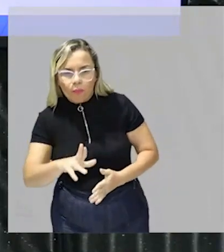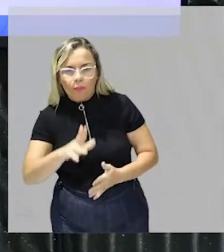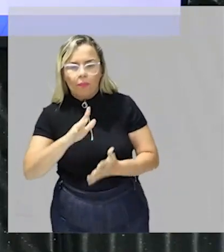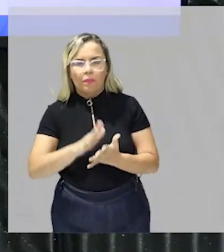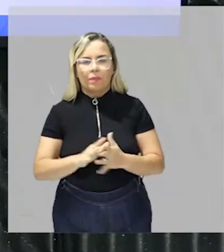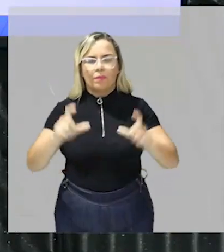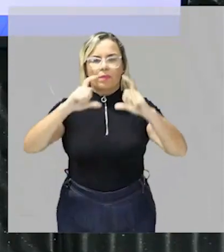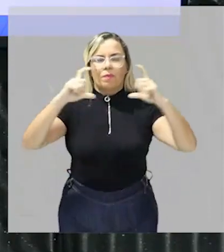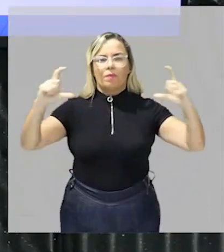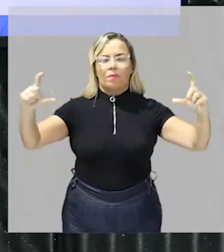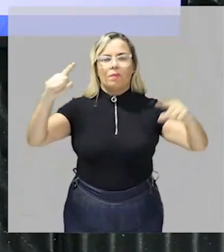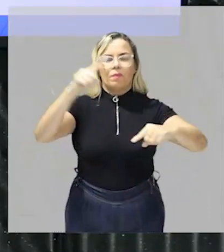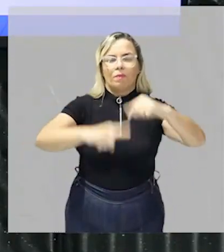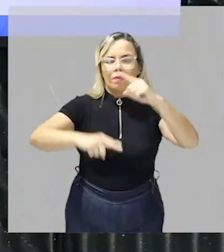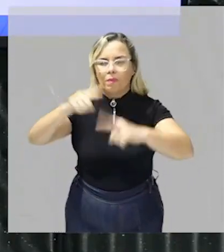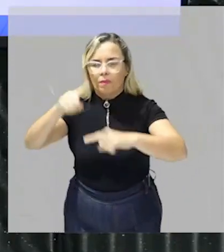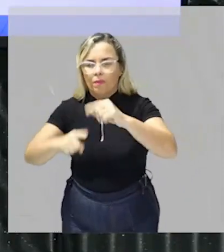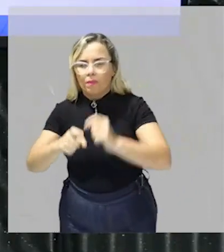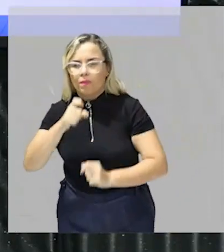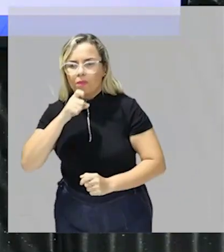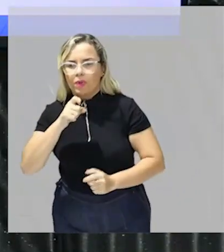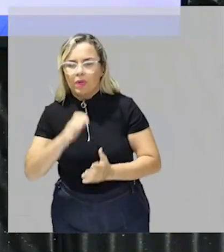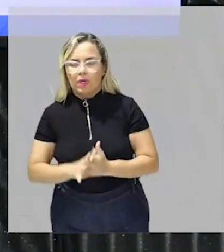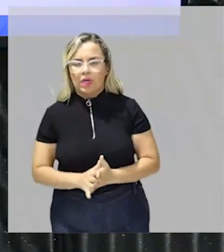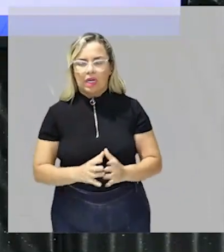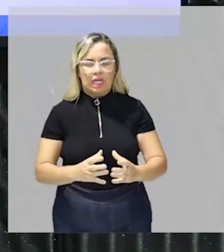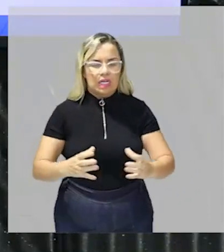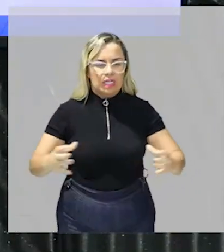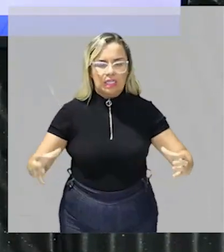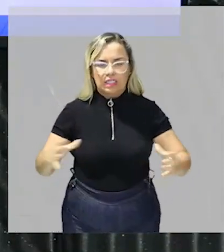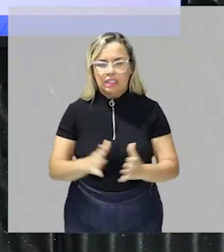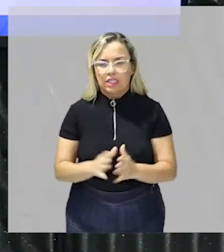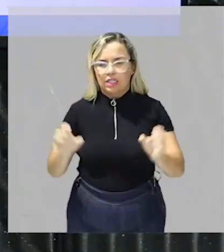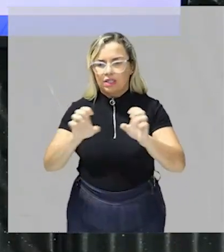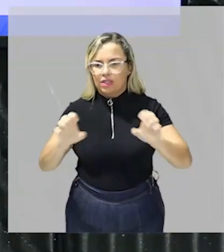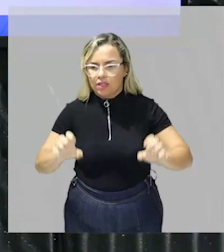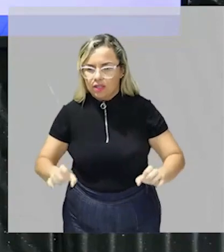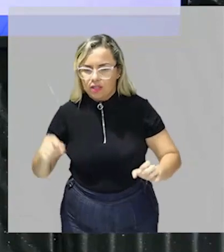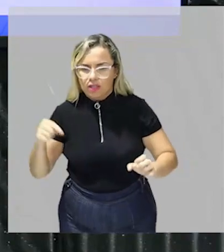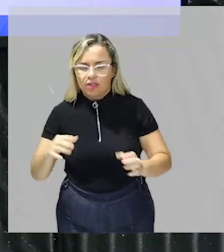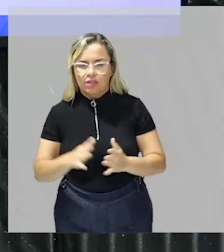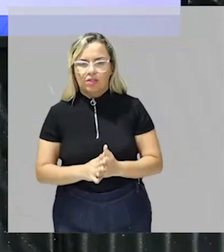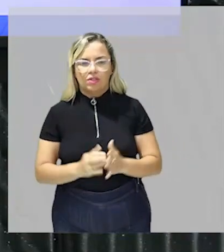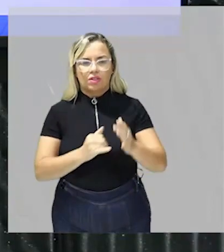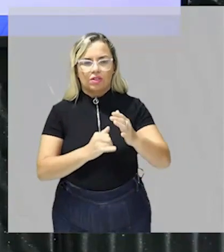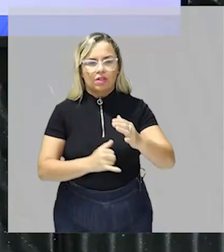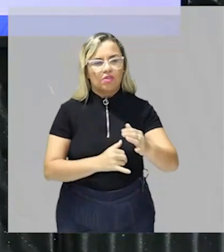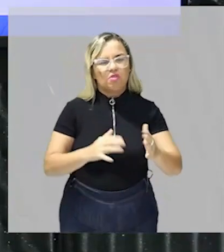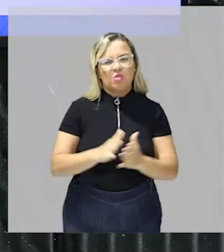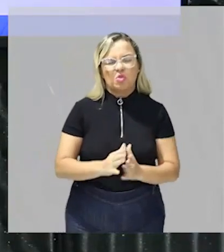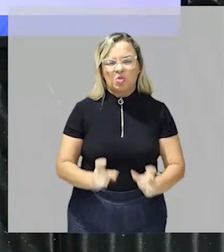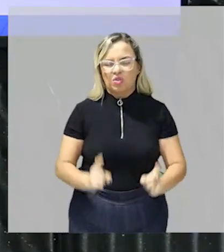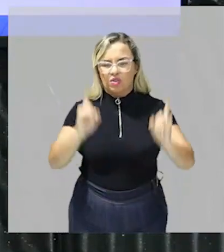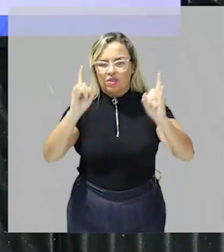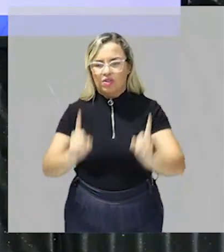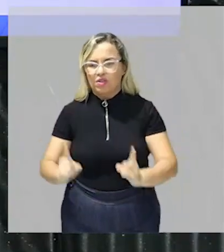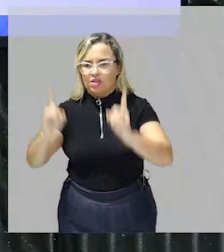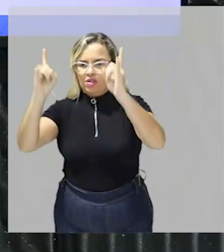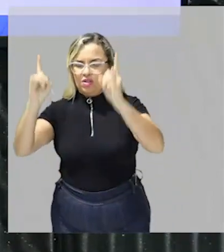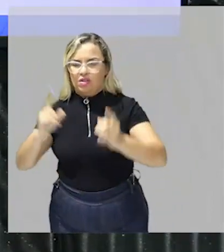infraestruturas que agora tem se empenhado em liderar uma revolução com seu próprio modelo de arquitetura modular pré